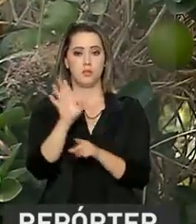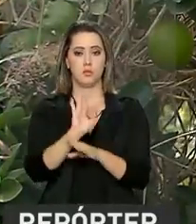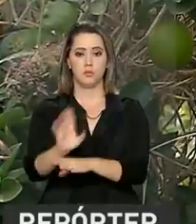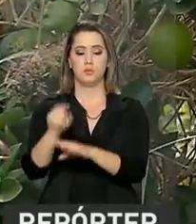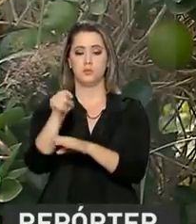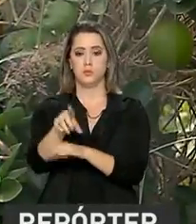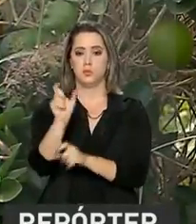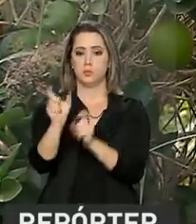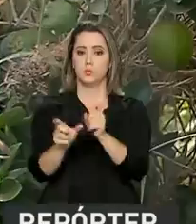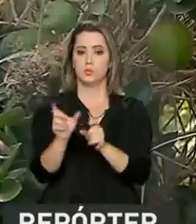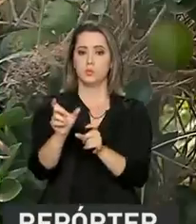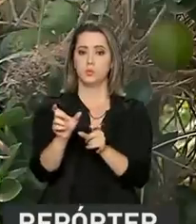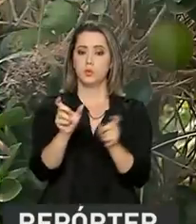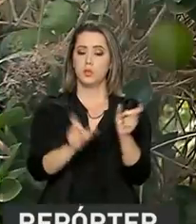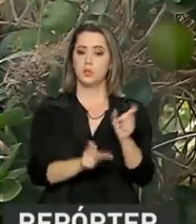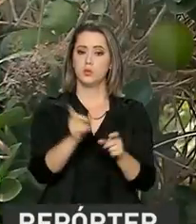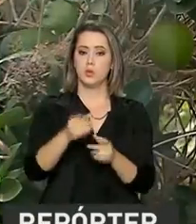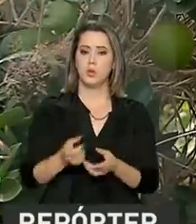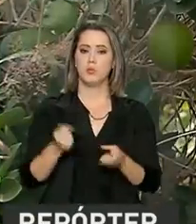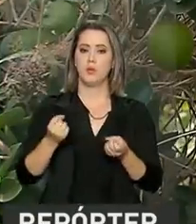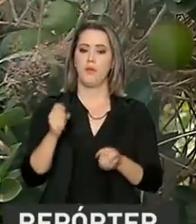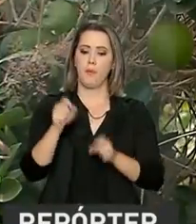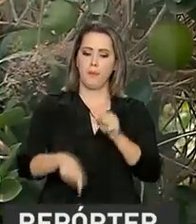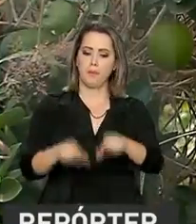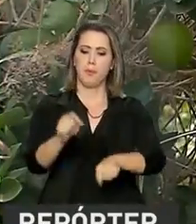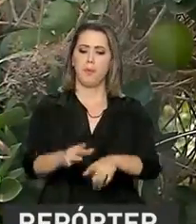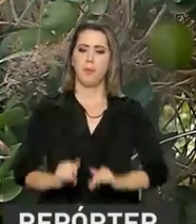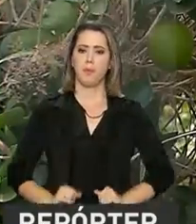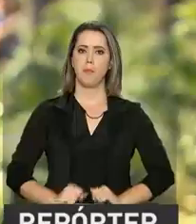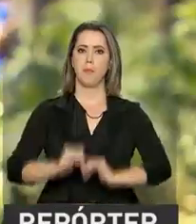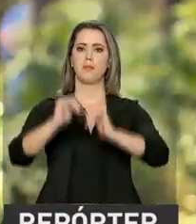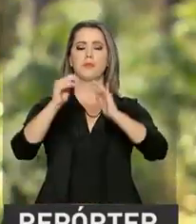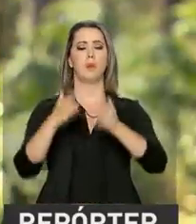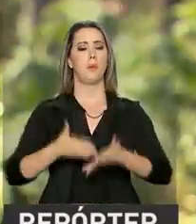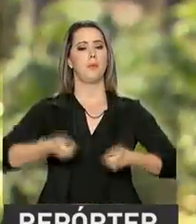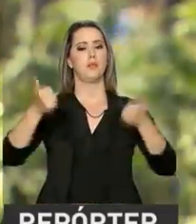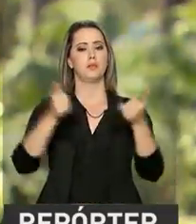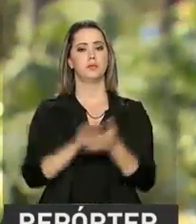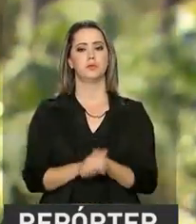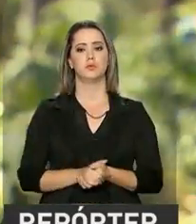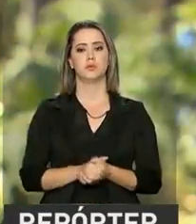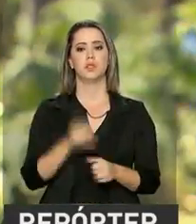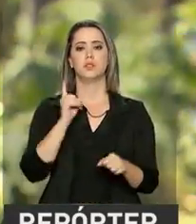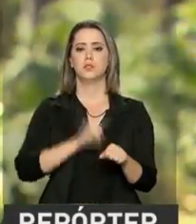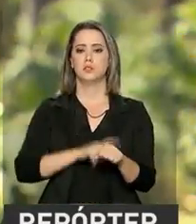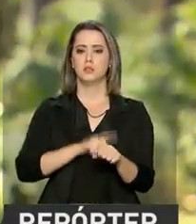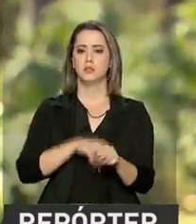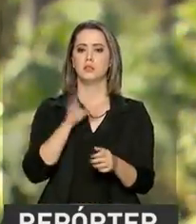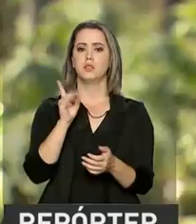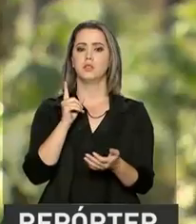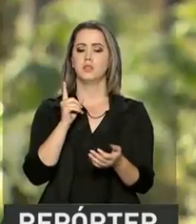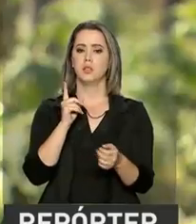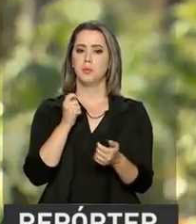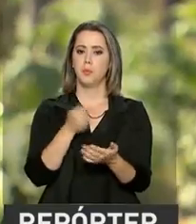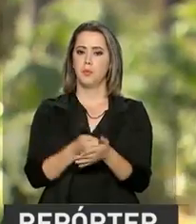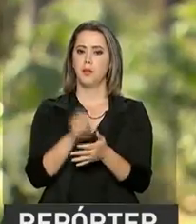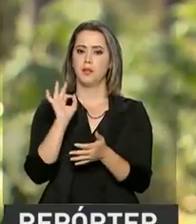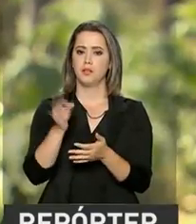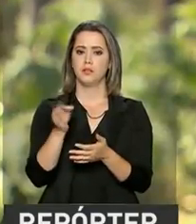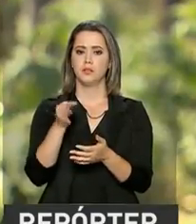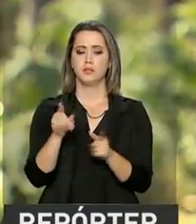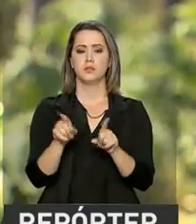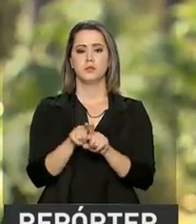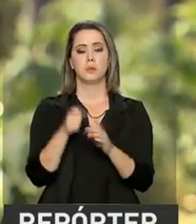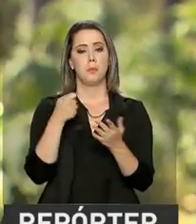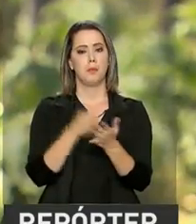ajuda o agricultor a produzir cada vez mais e melhor tem um determinado tempo eles não pagar paga certinho e pô além de